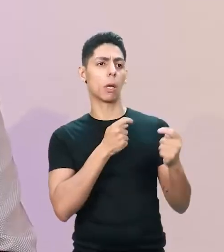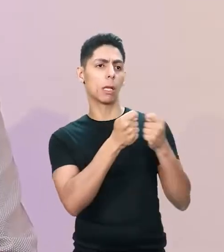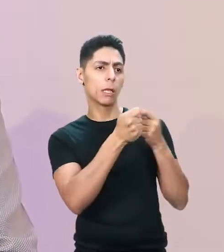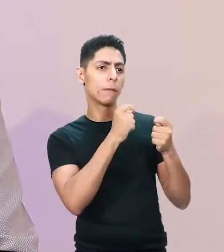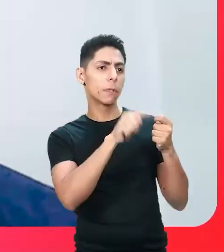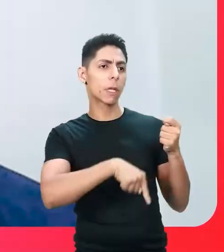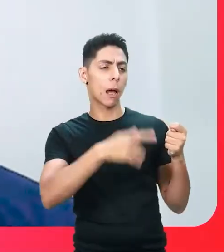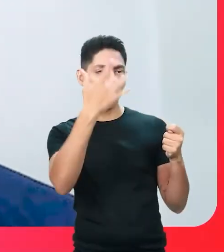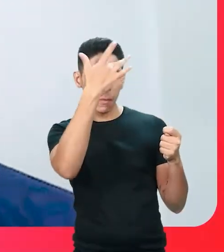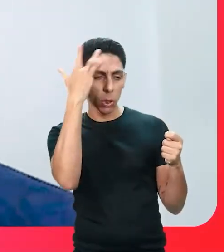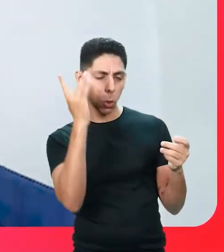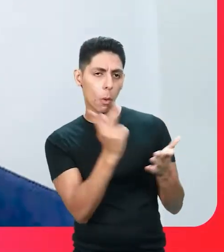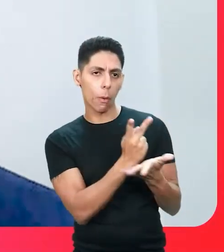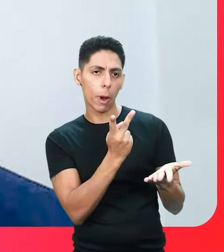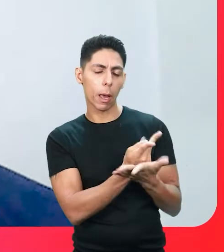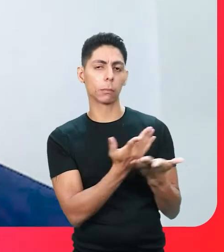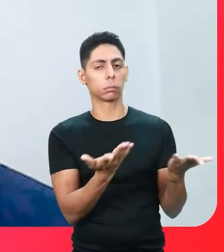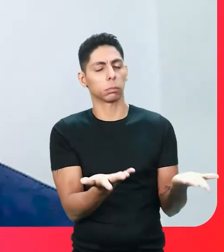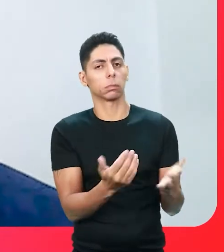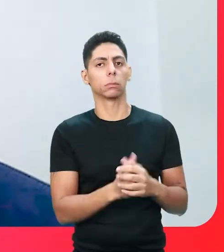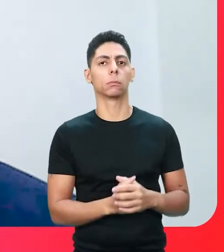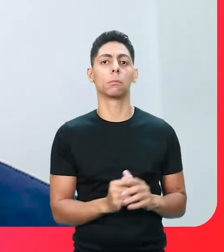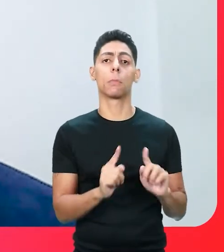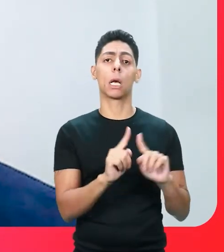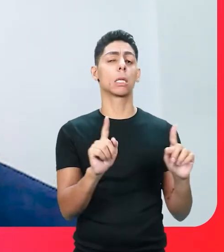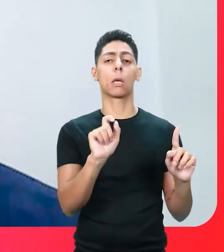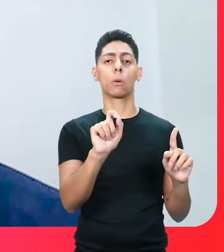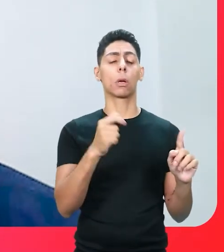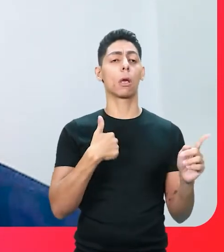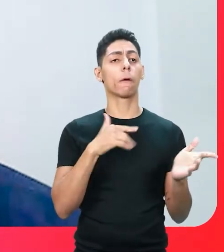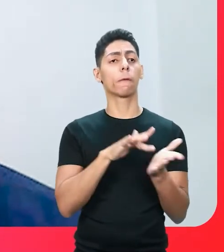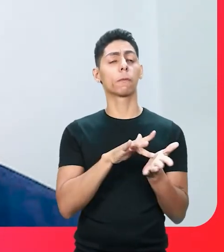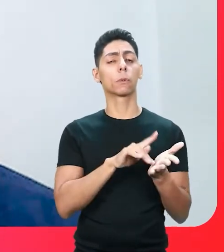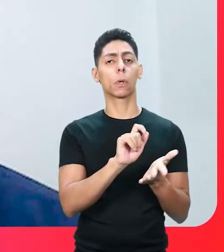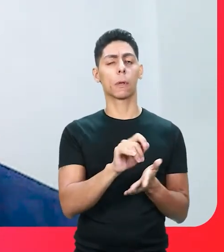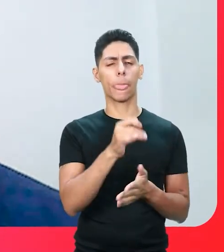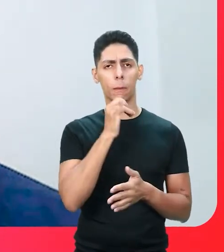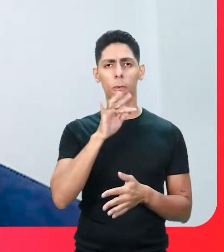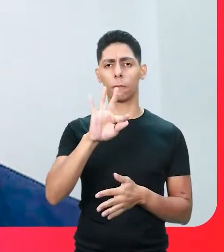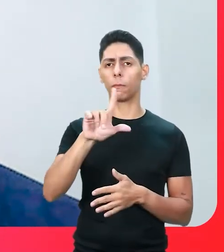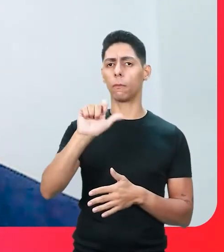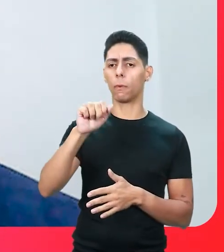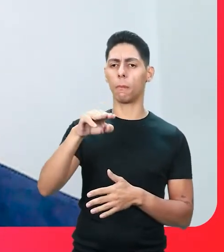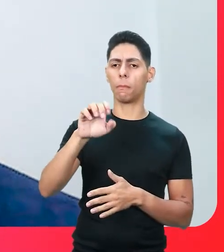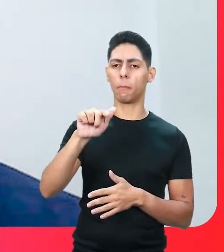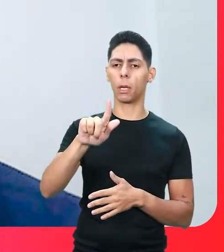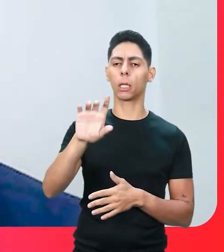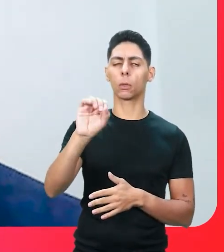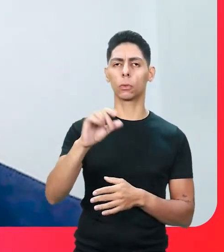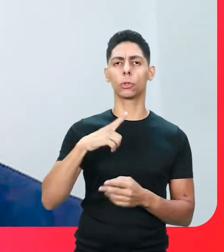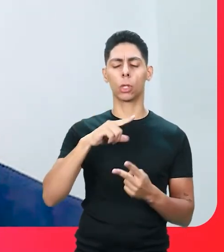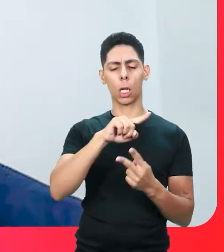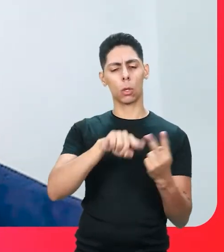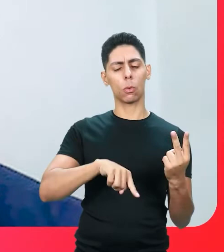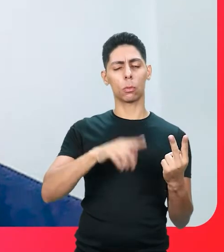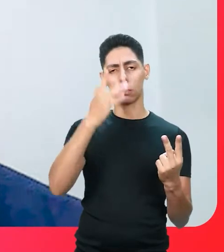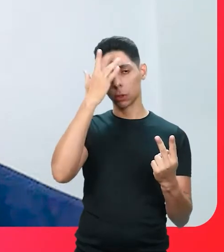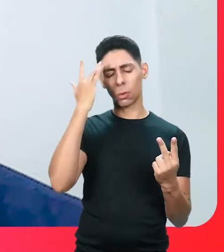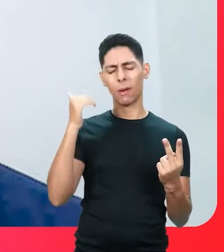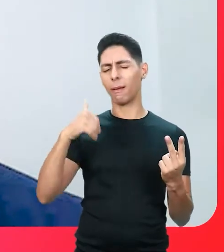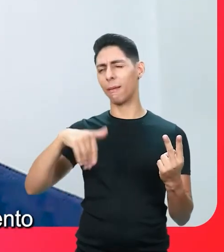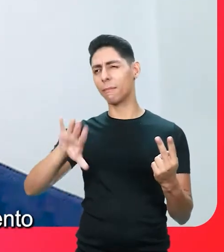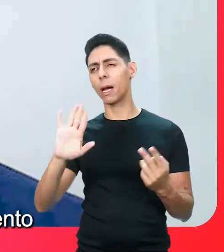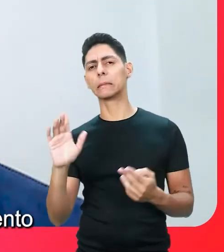Mas aí eu faço a pergunta, o Flamengo tinha o Elber, e era mais